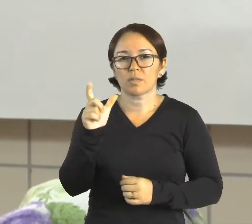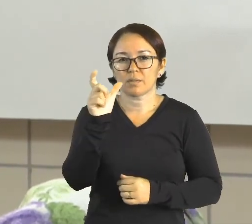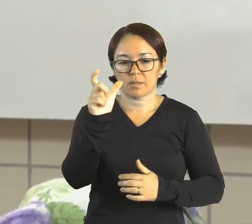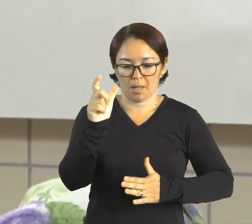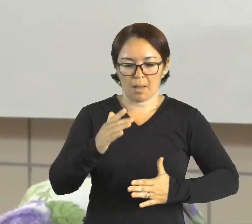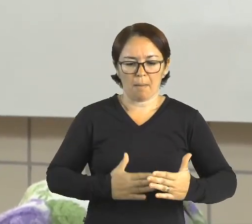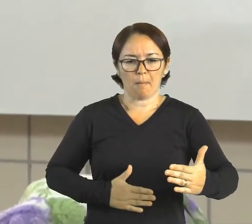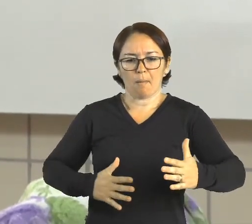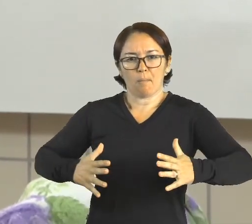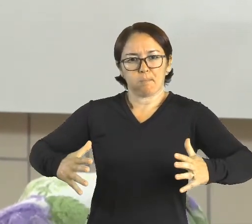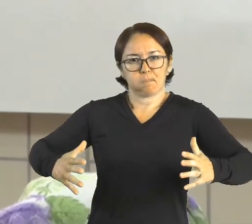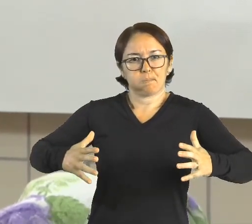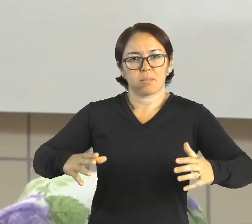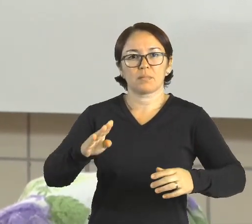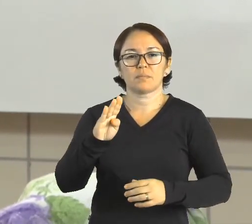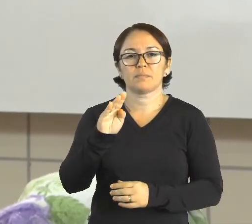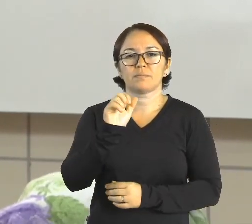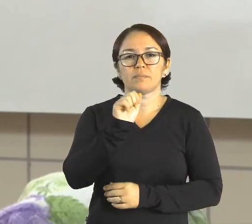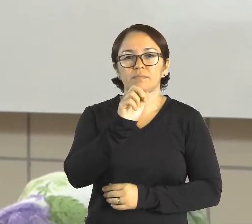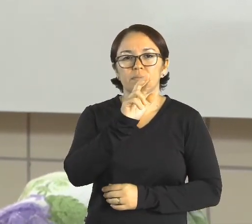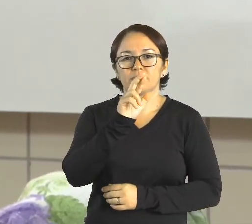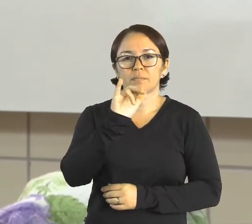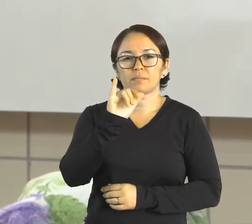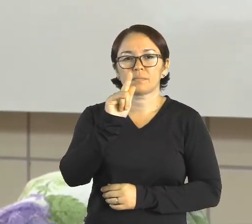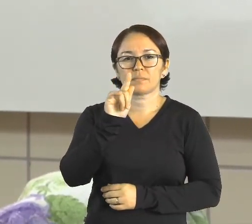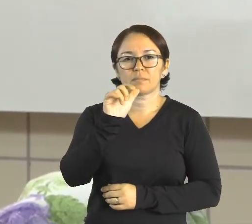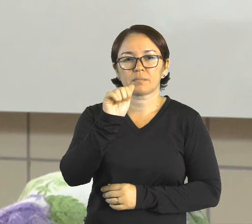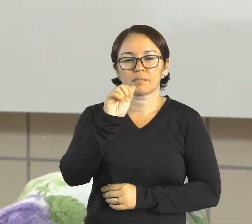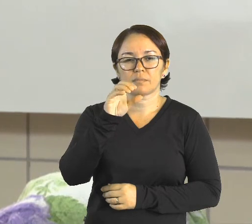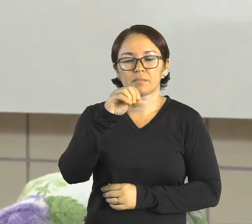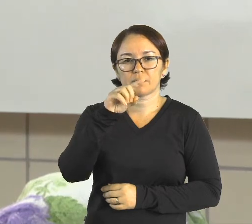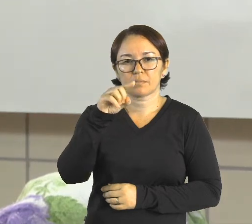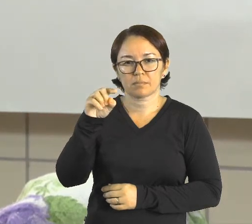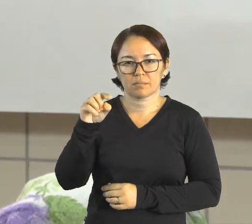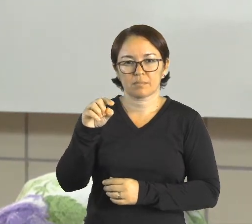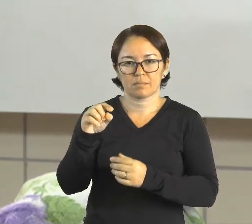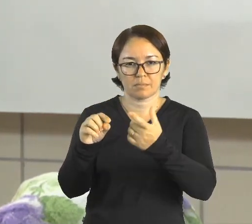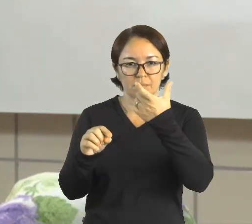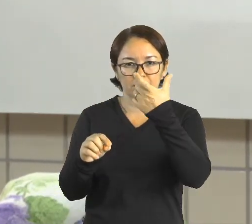2 R's e a vogal, junto, forte.